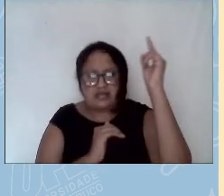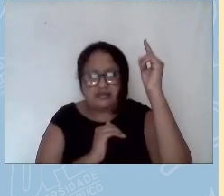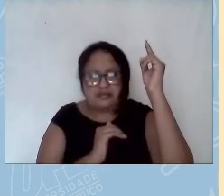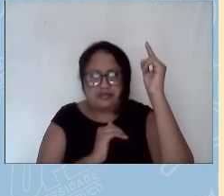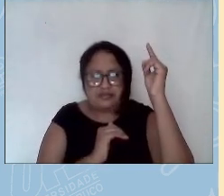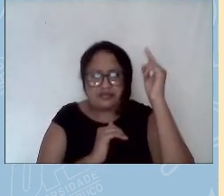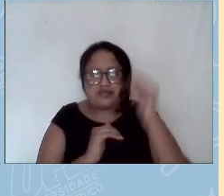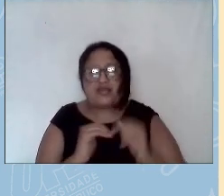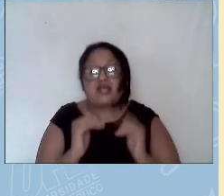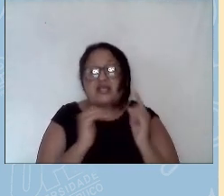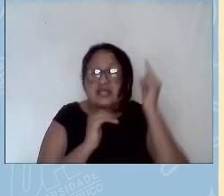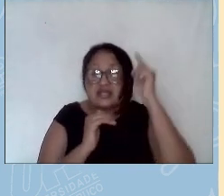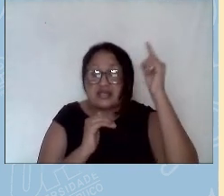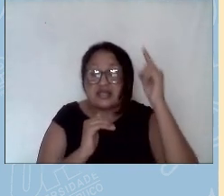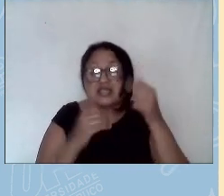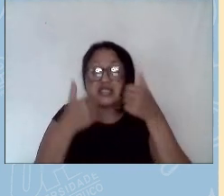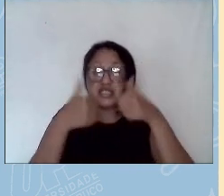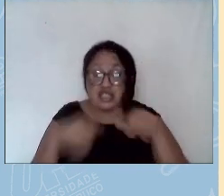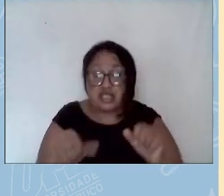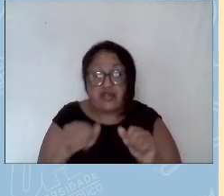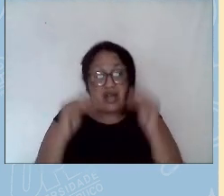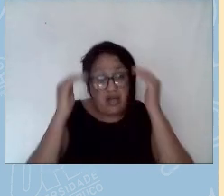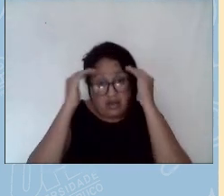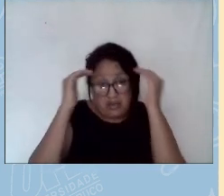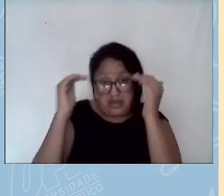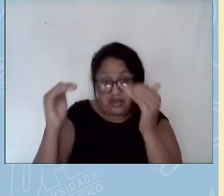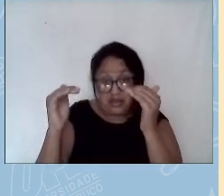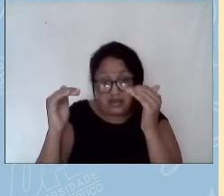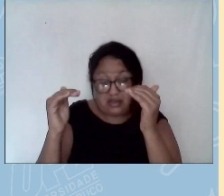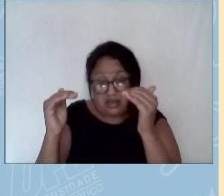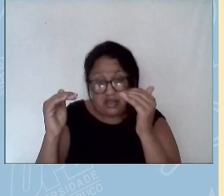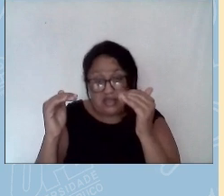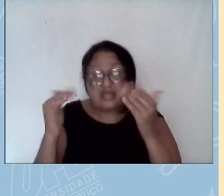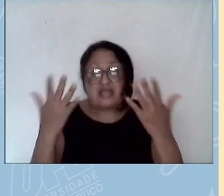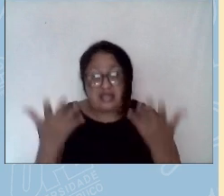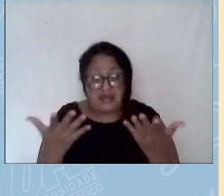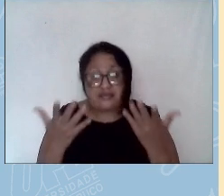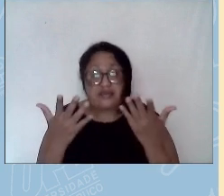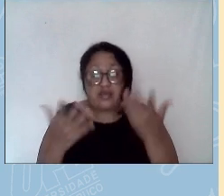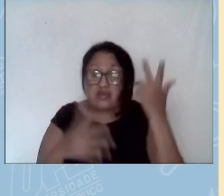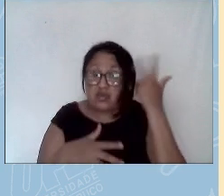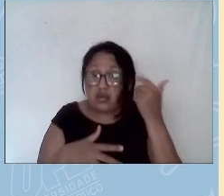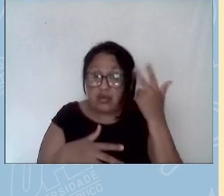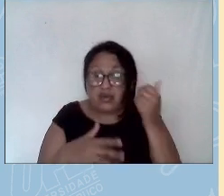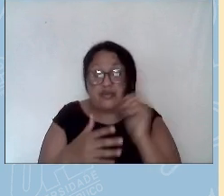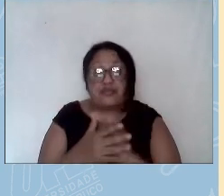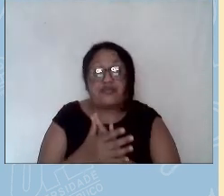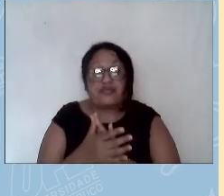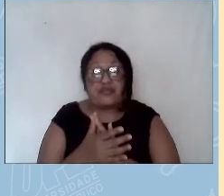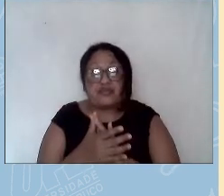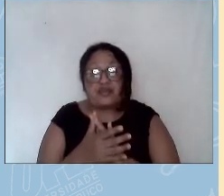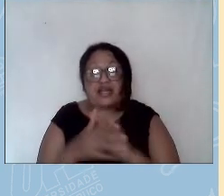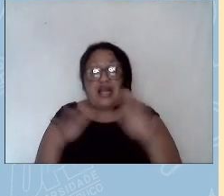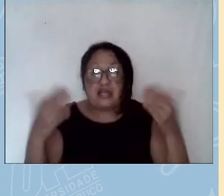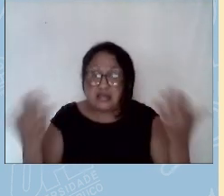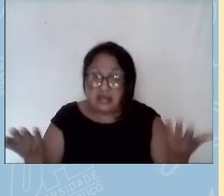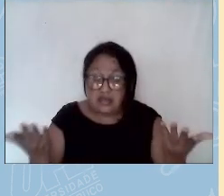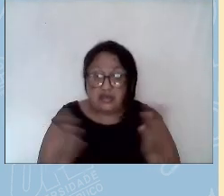crescimento estava obedecendo a uma variação regular tá? nesse sentido